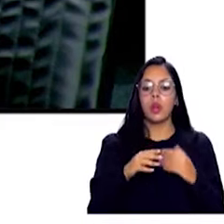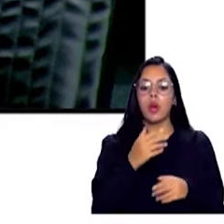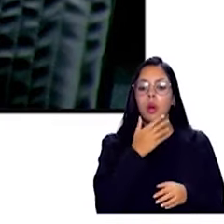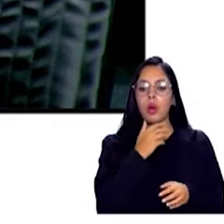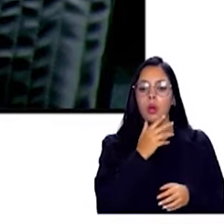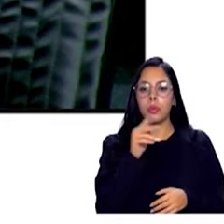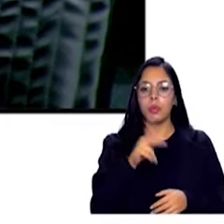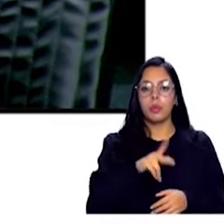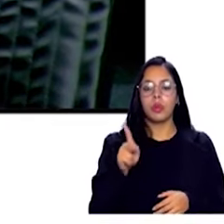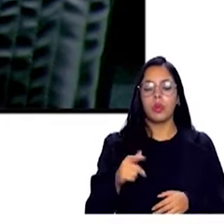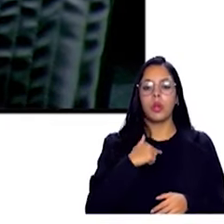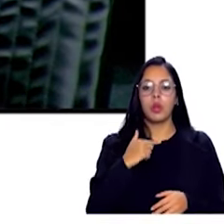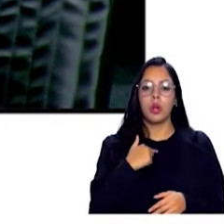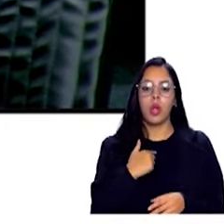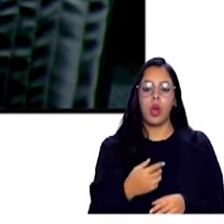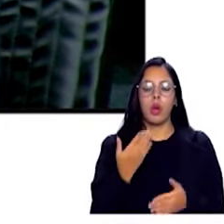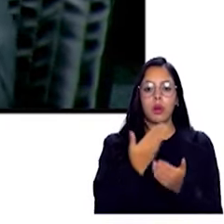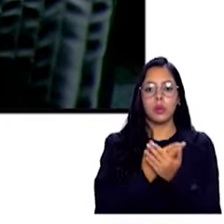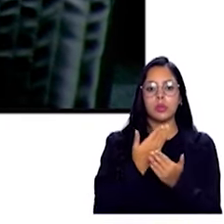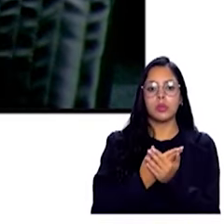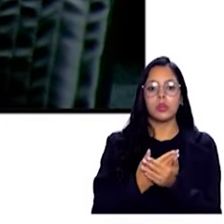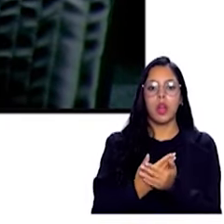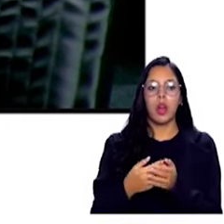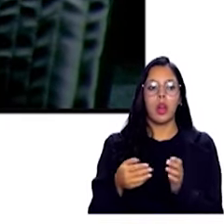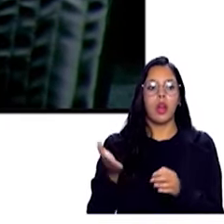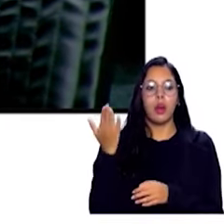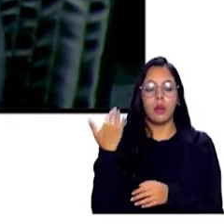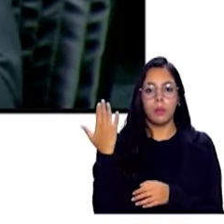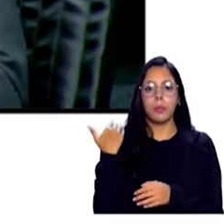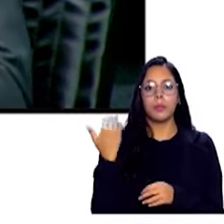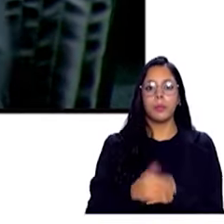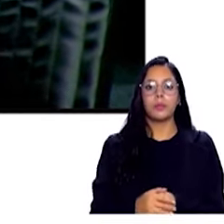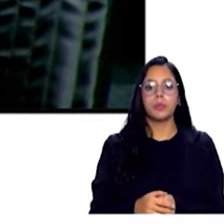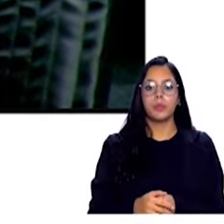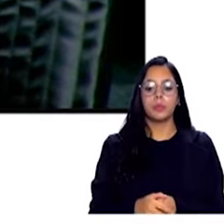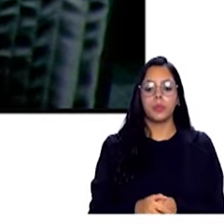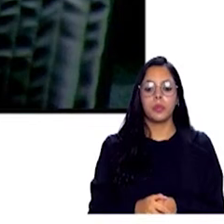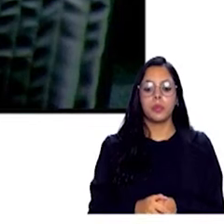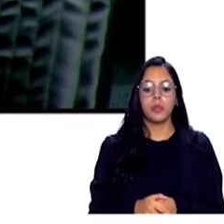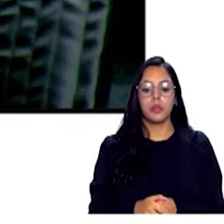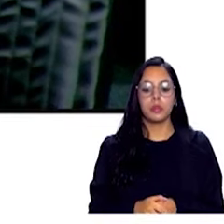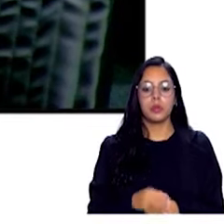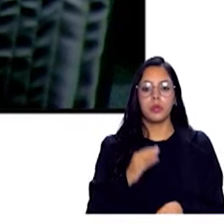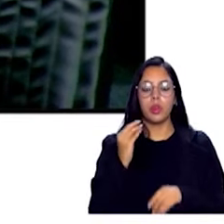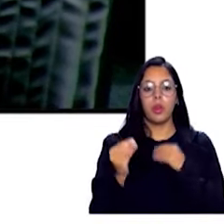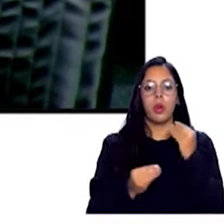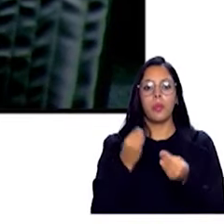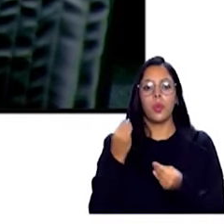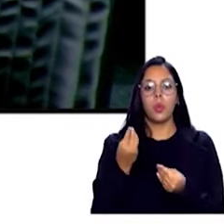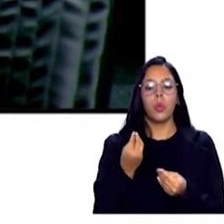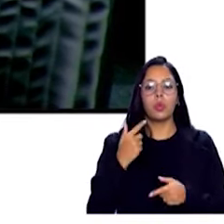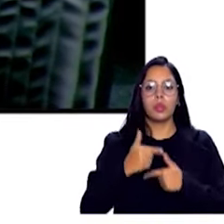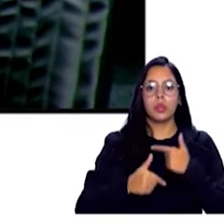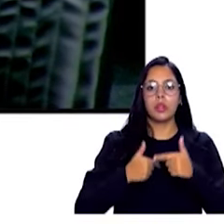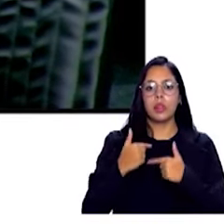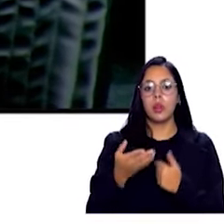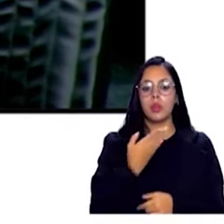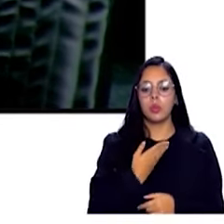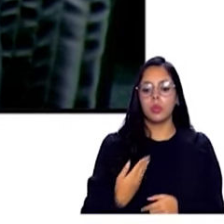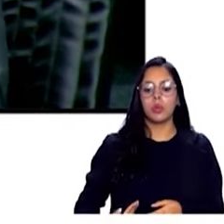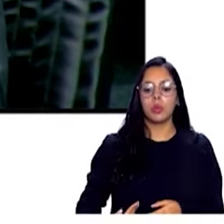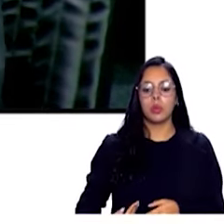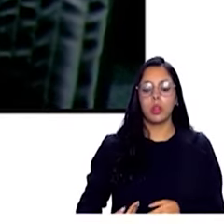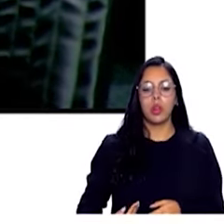estudar também há algum tempo atrás e como um bem de consumo como um serviço público Como diz do professor Remo